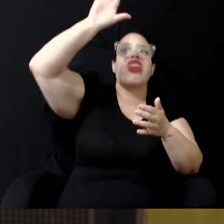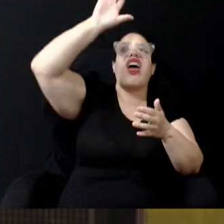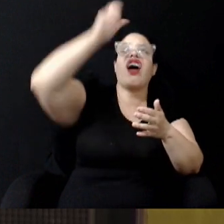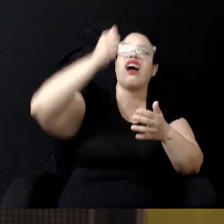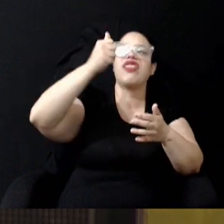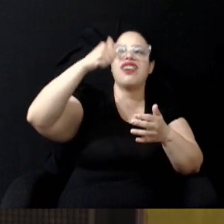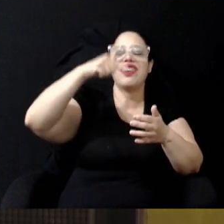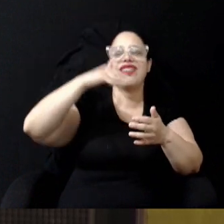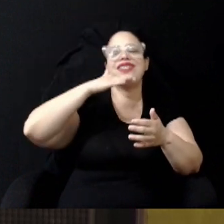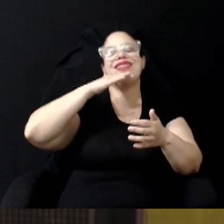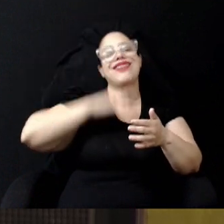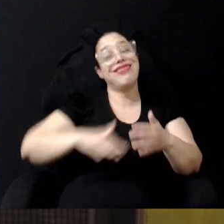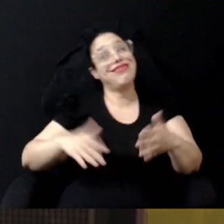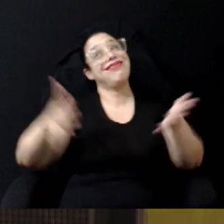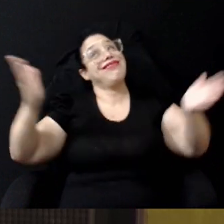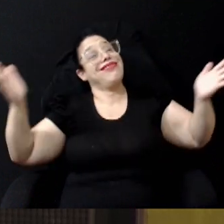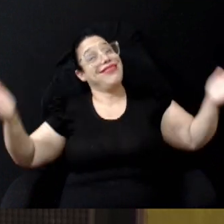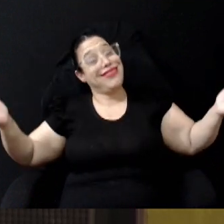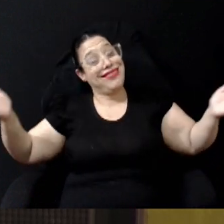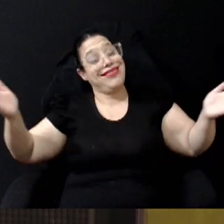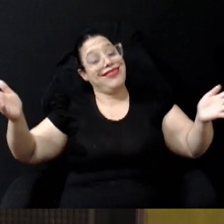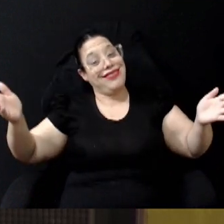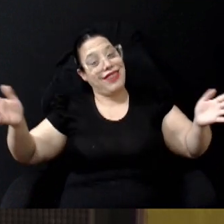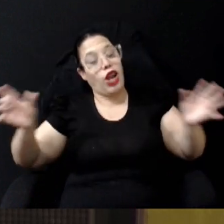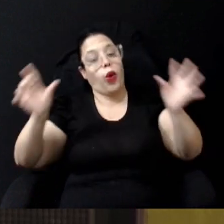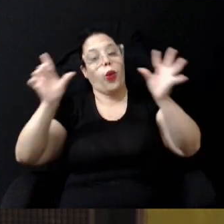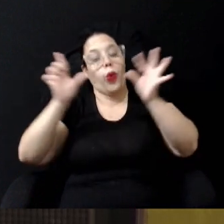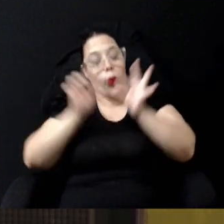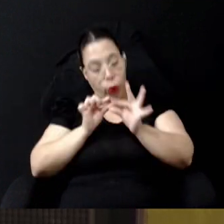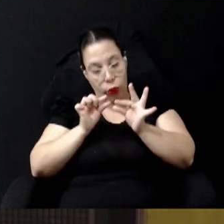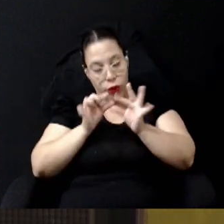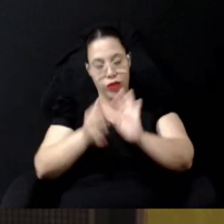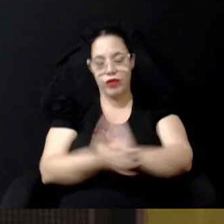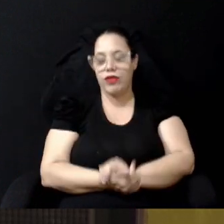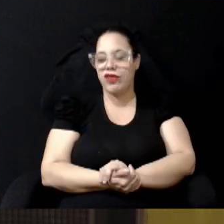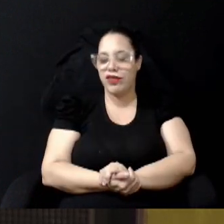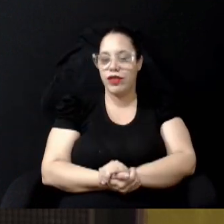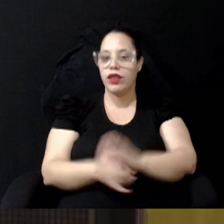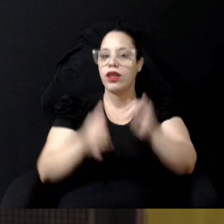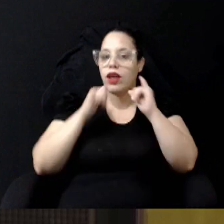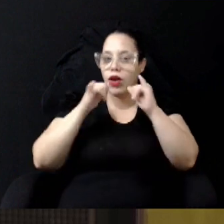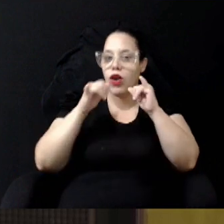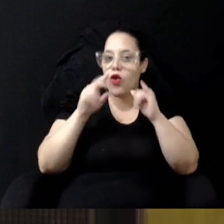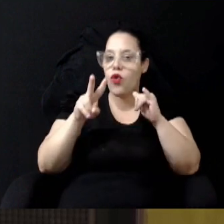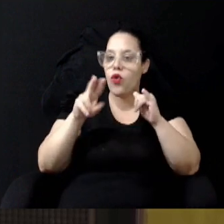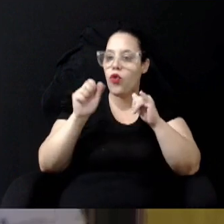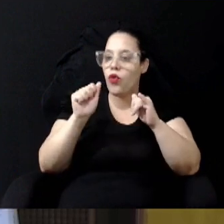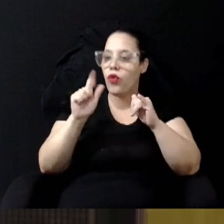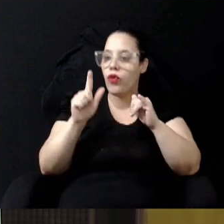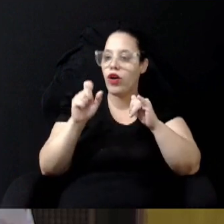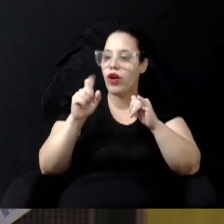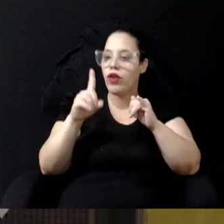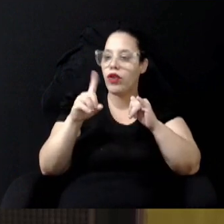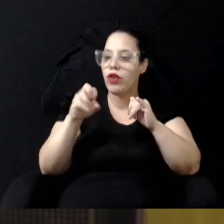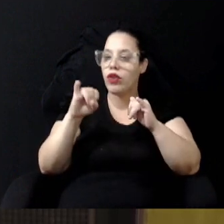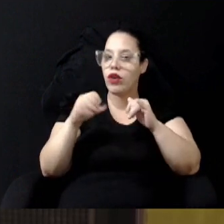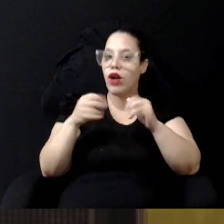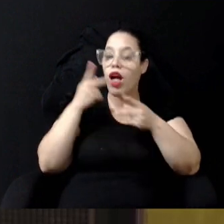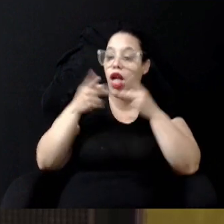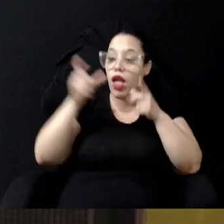Então, eu vou sintetizar dizendo que o seu Valdir é daquelas figuras, né, que